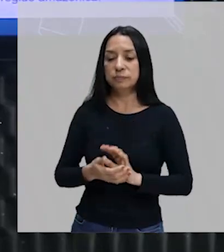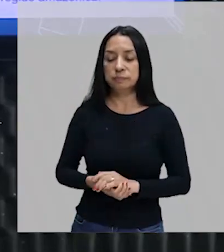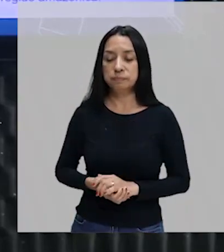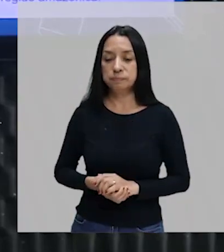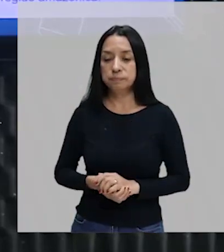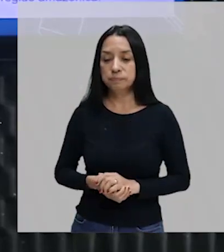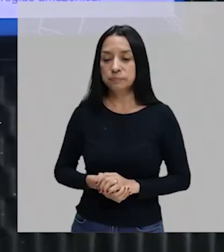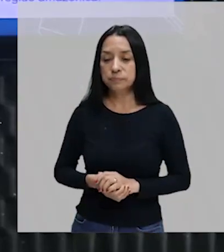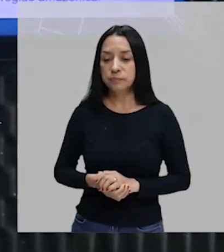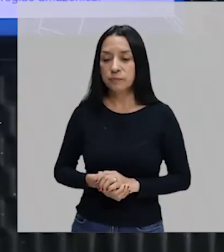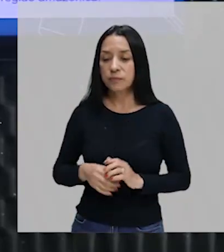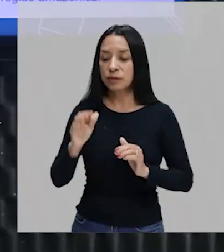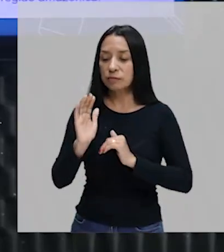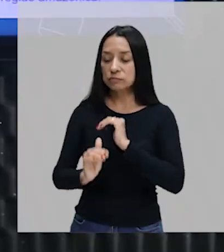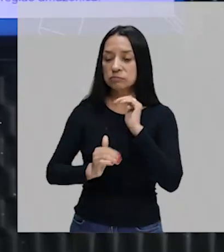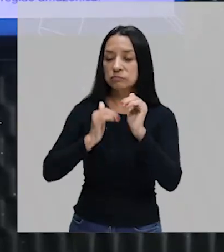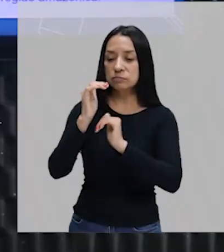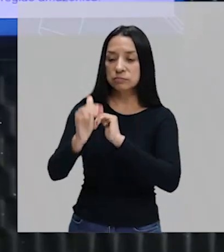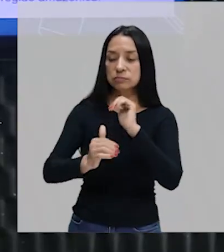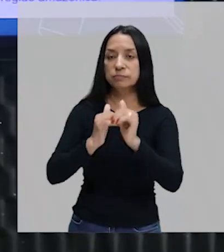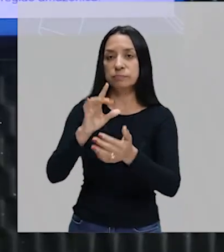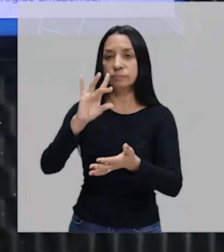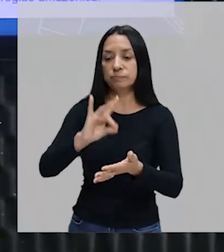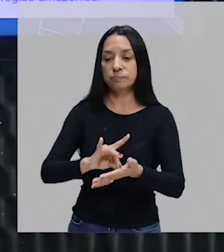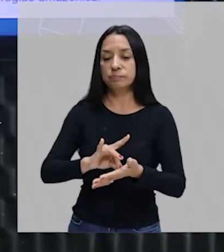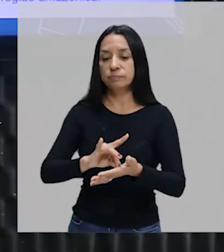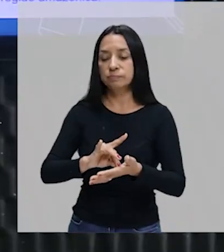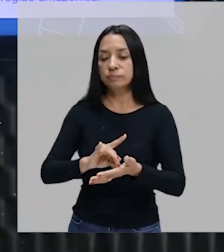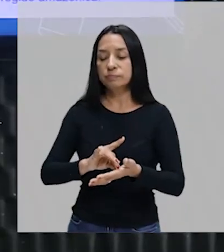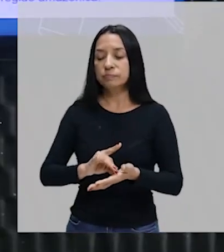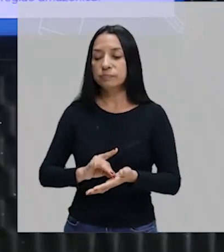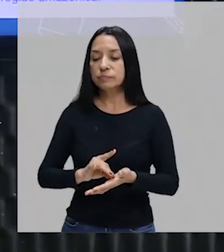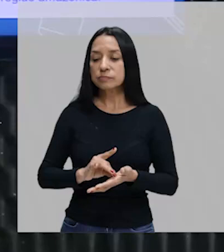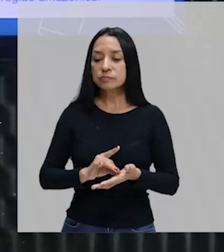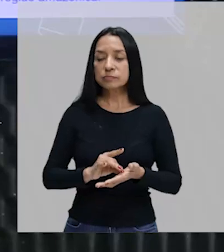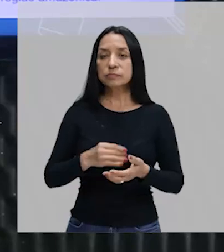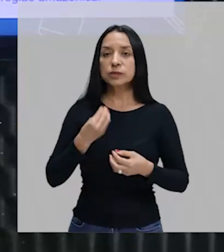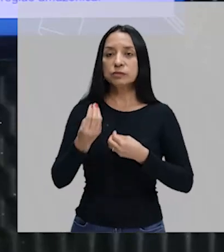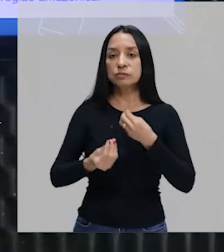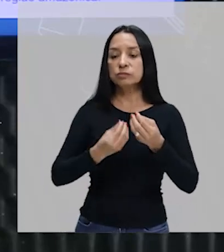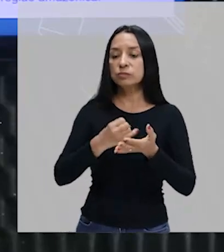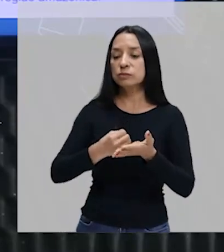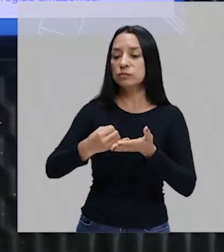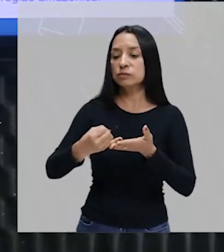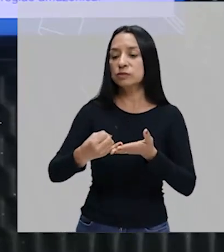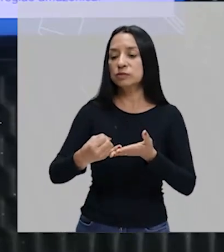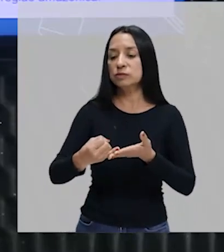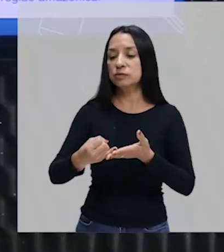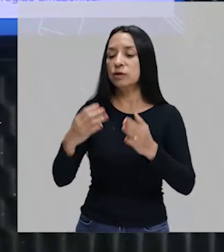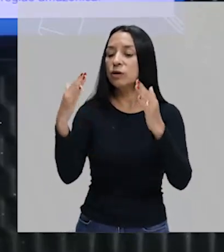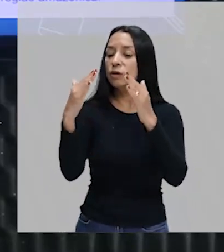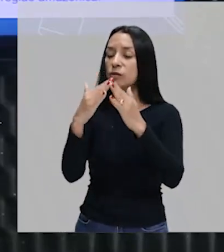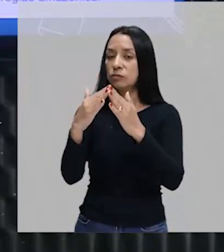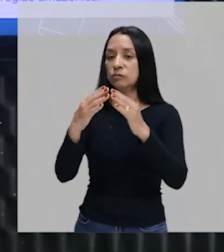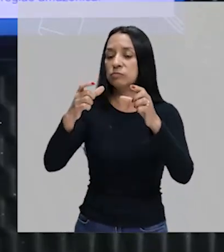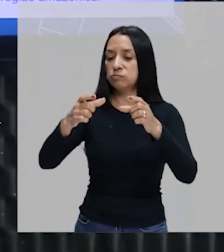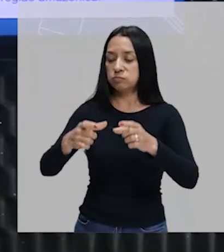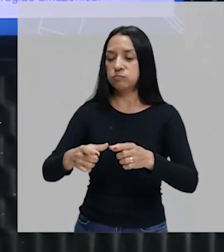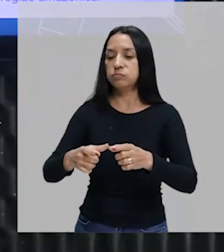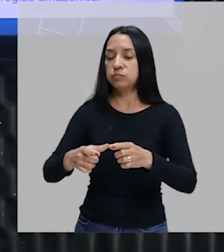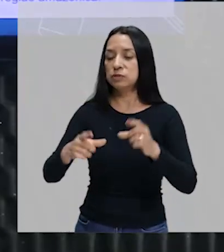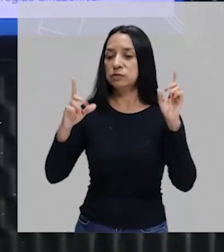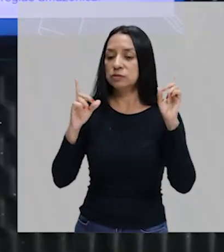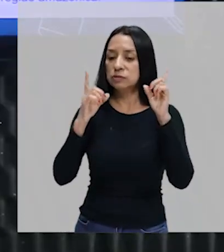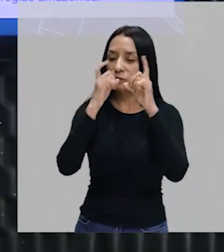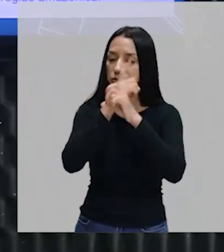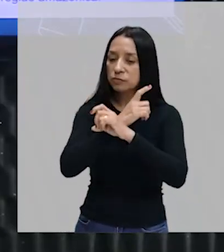igreja. É um processo que, na verdade, as condições no início de habitação, elas são difíceis,